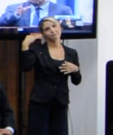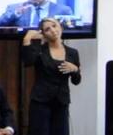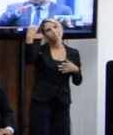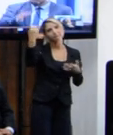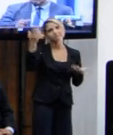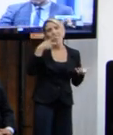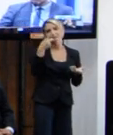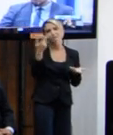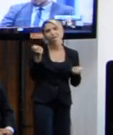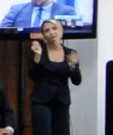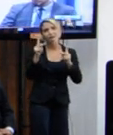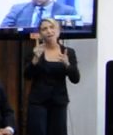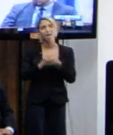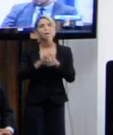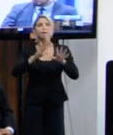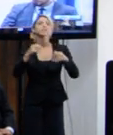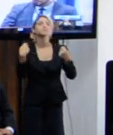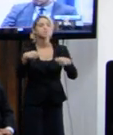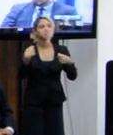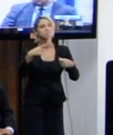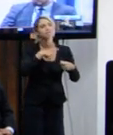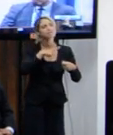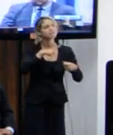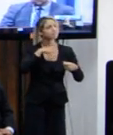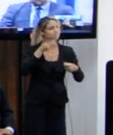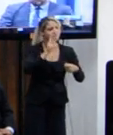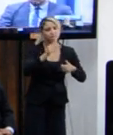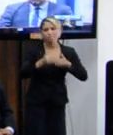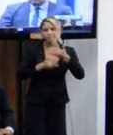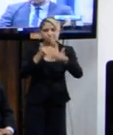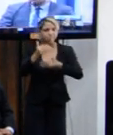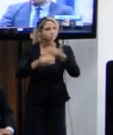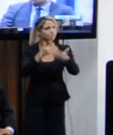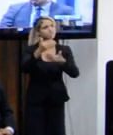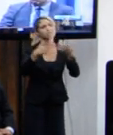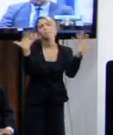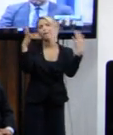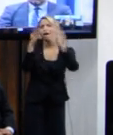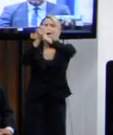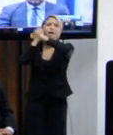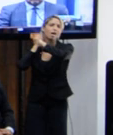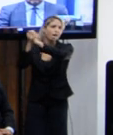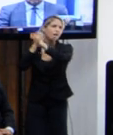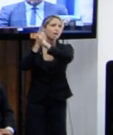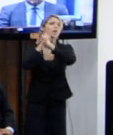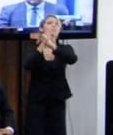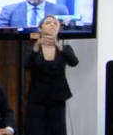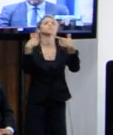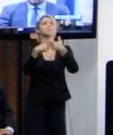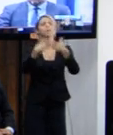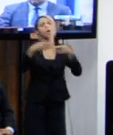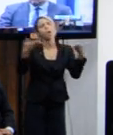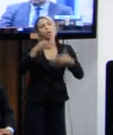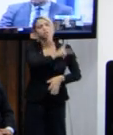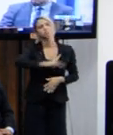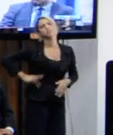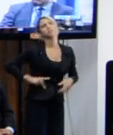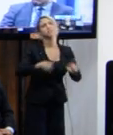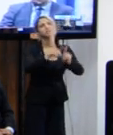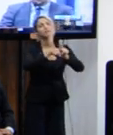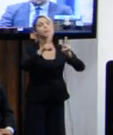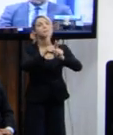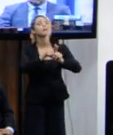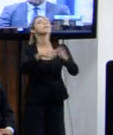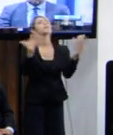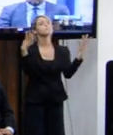situação possa caminhar aqui na nossa Câmara Municipal. Parabenizo Vossa Excelência pela posse, parabenizo a